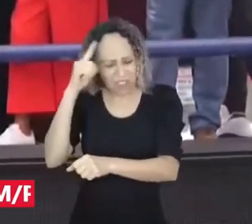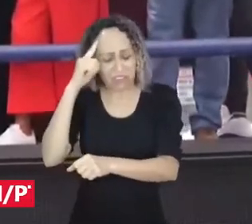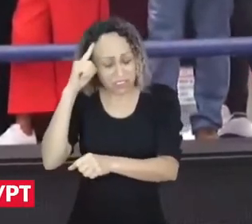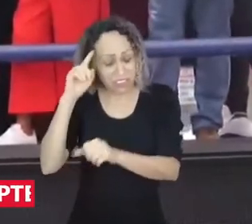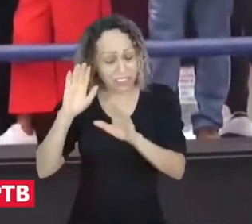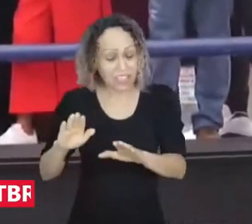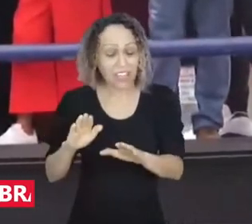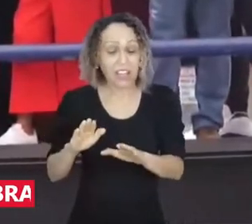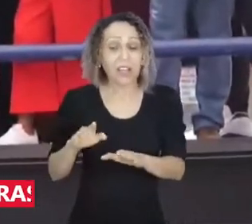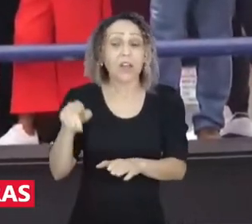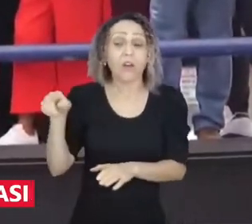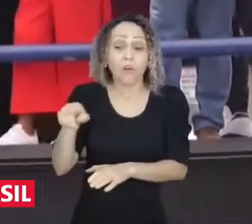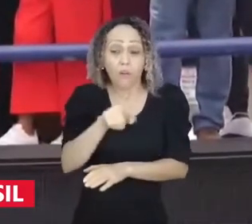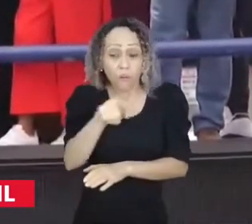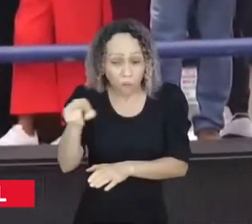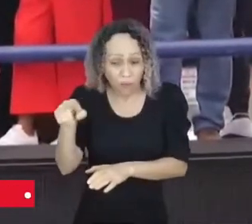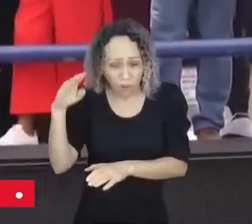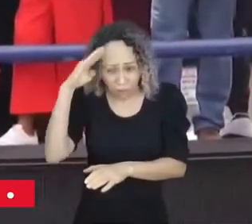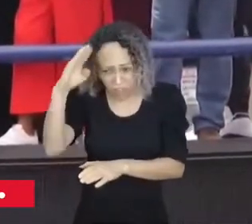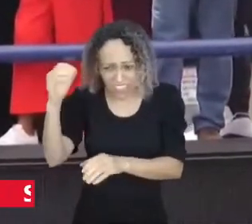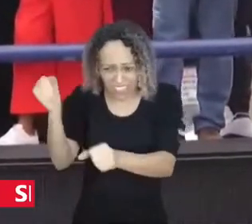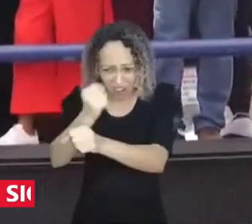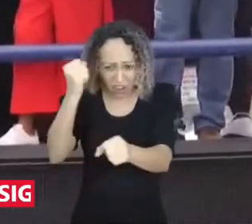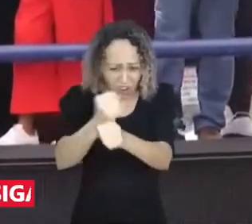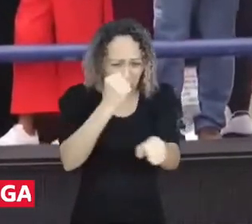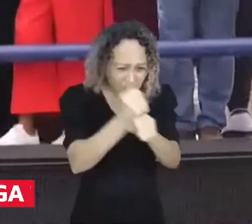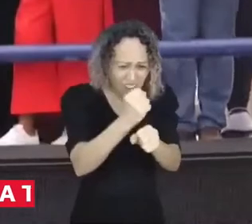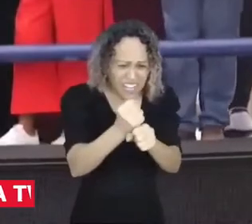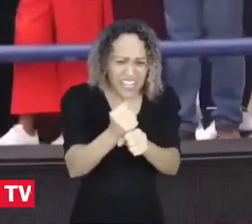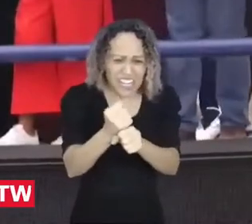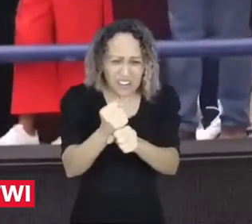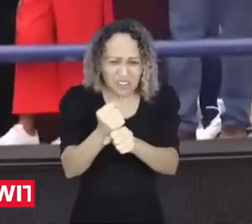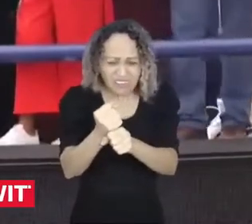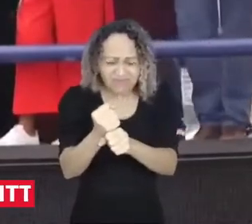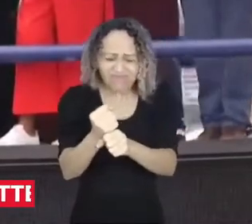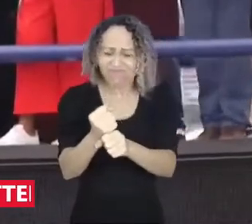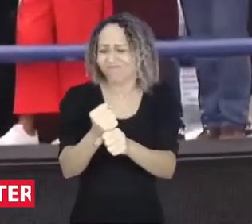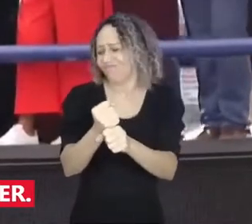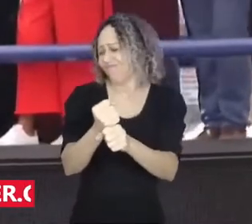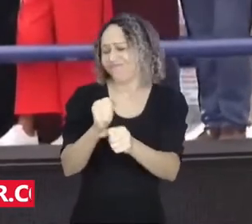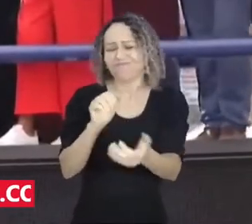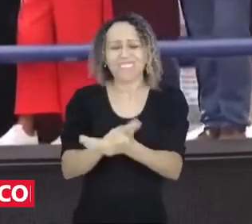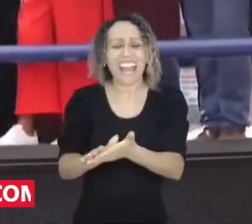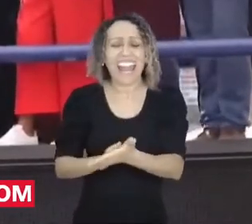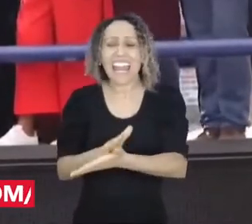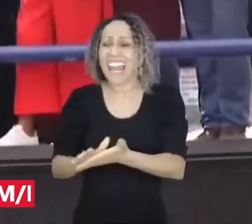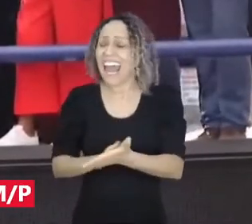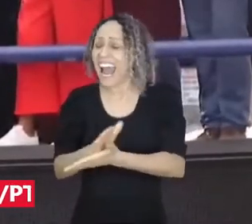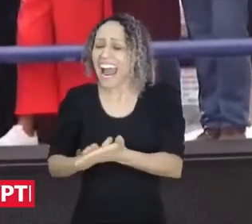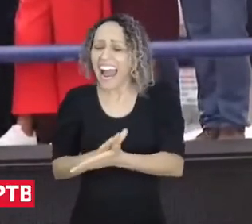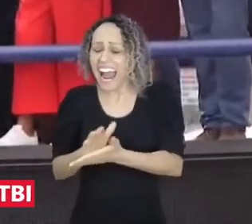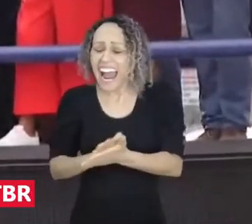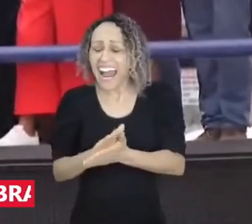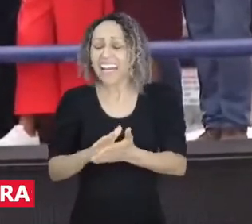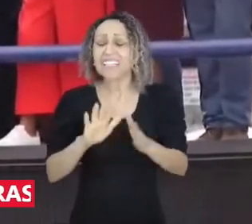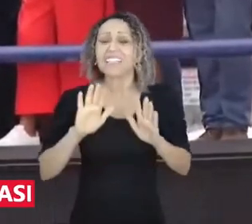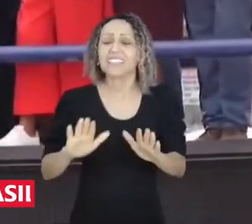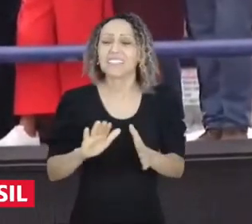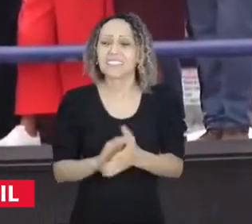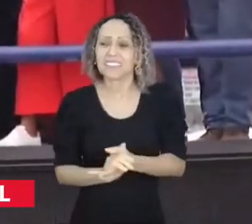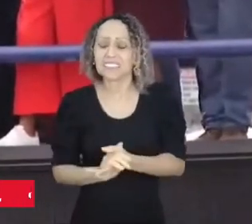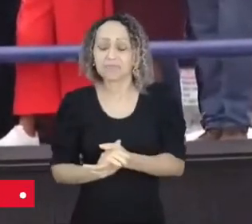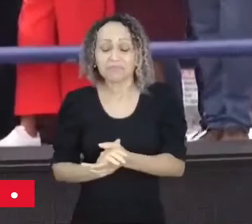desse presidente aqui no Complexo do Alemão. Eu duvido vocês encontrarem uma obra dele na